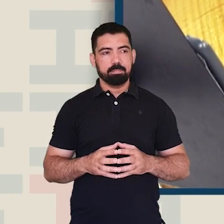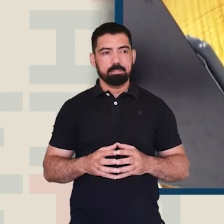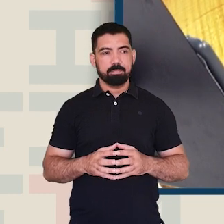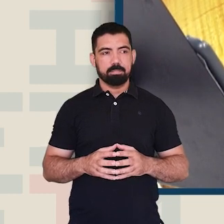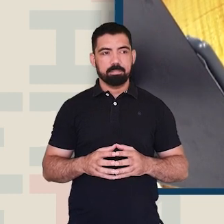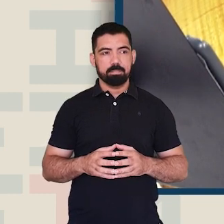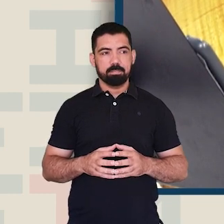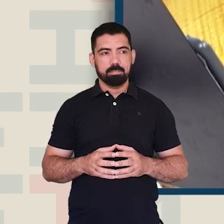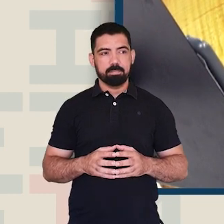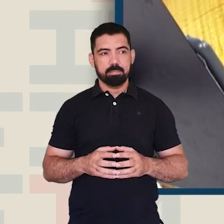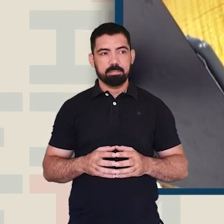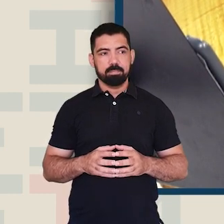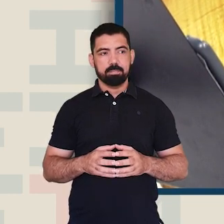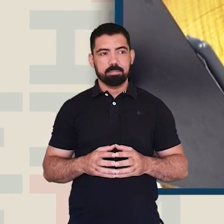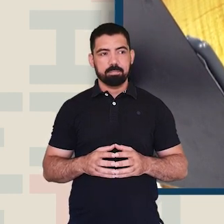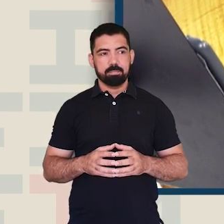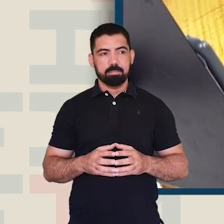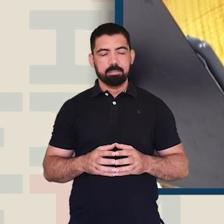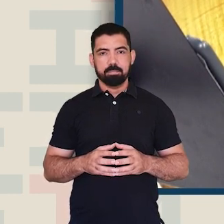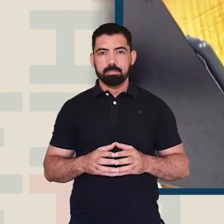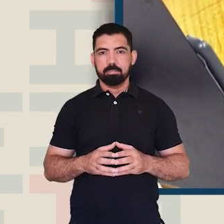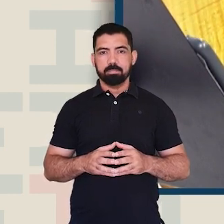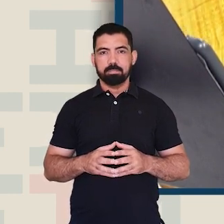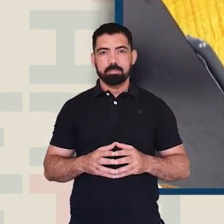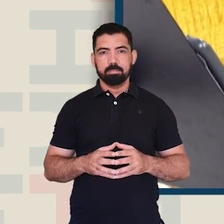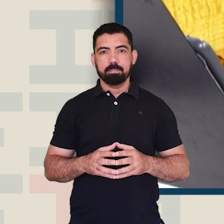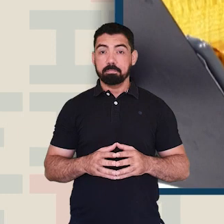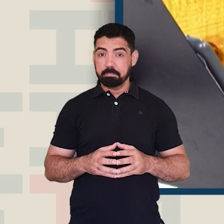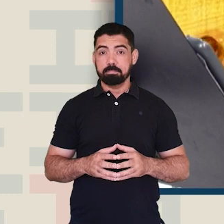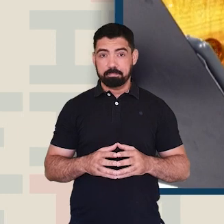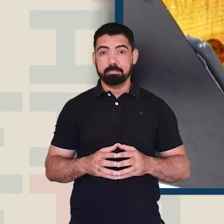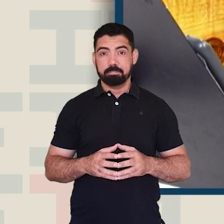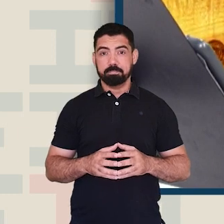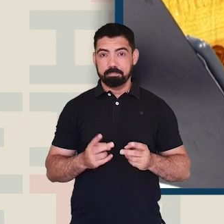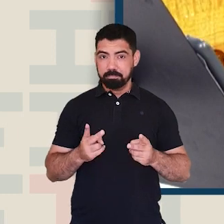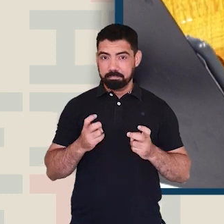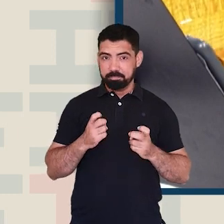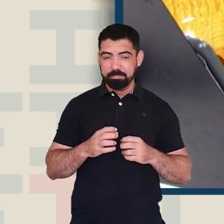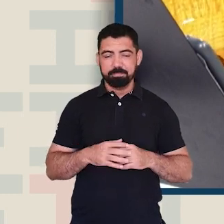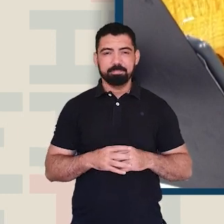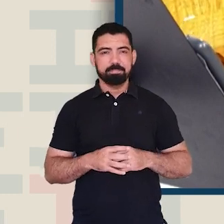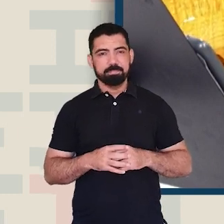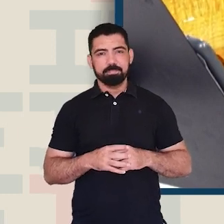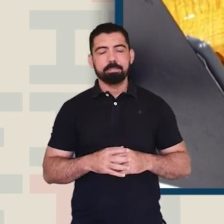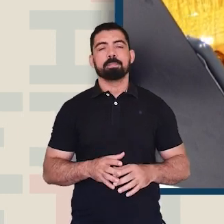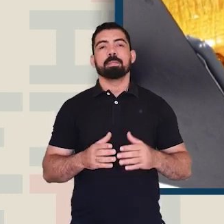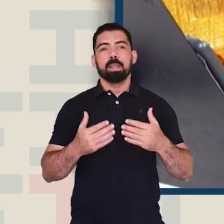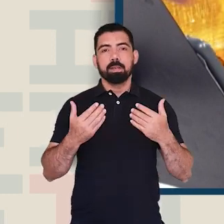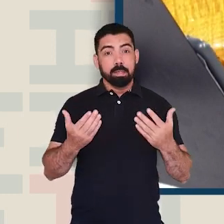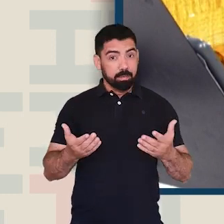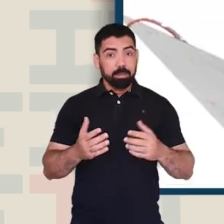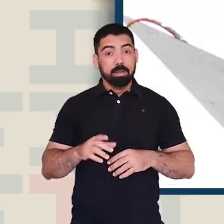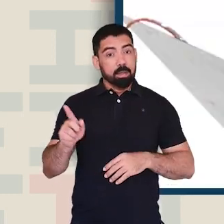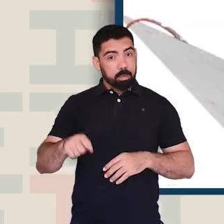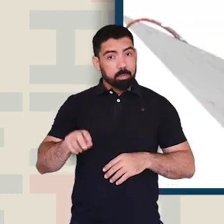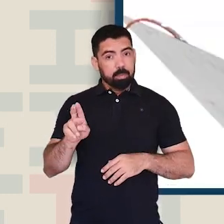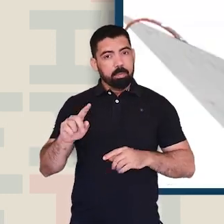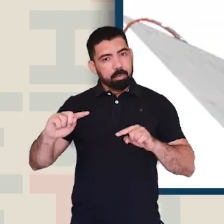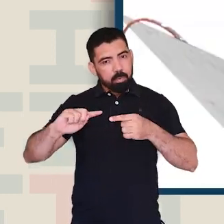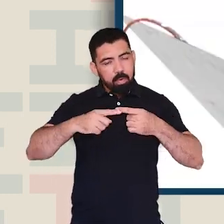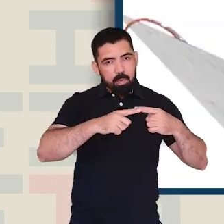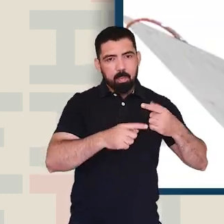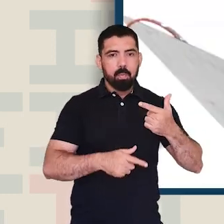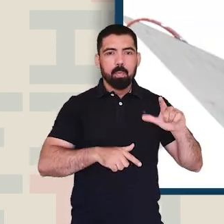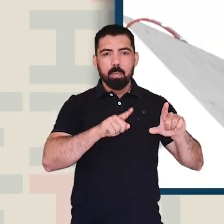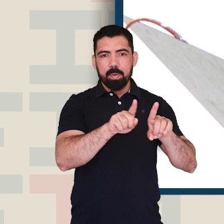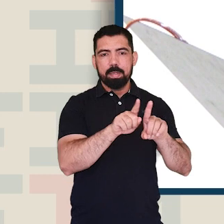Certo? Então, ela pode ser